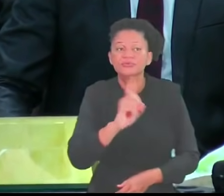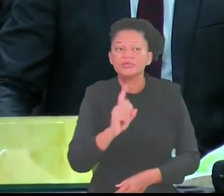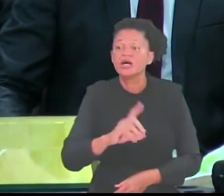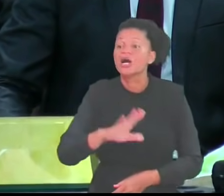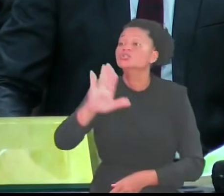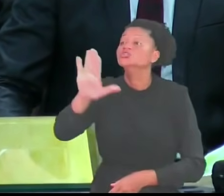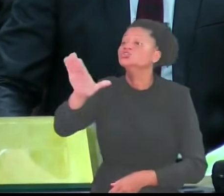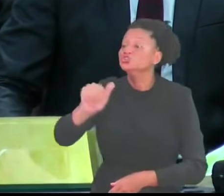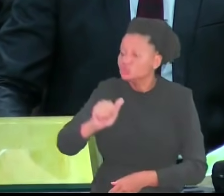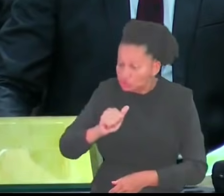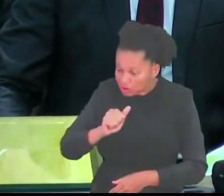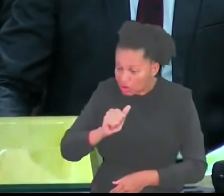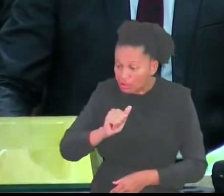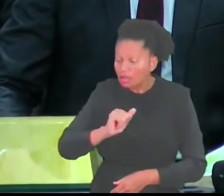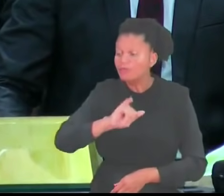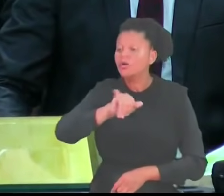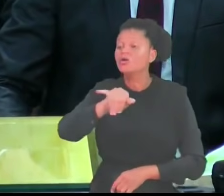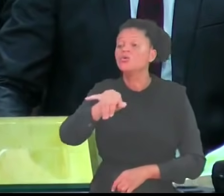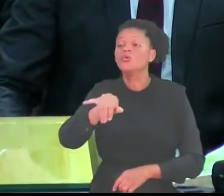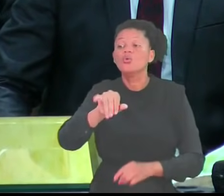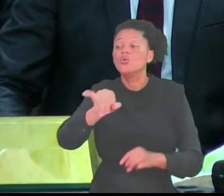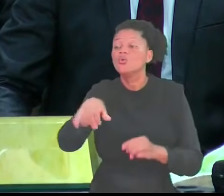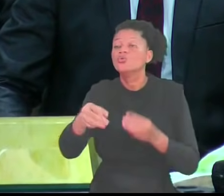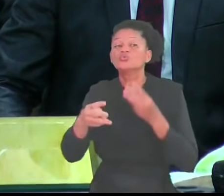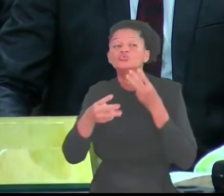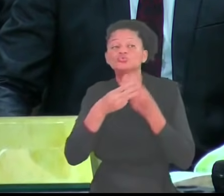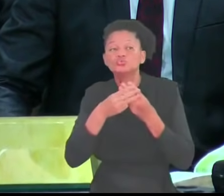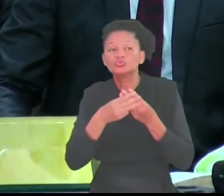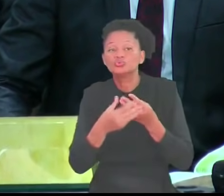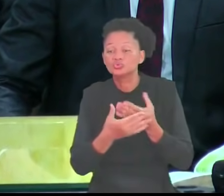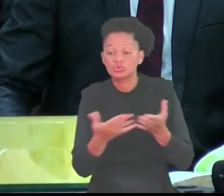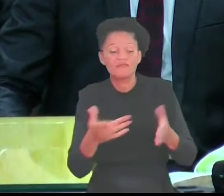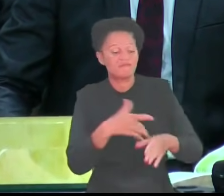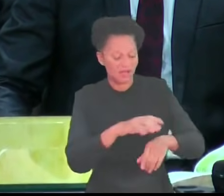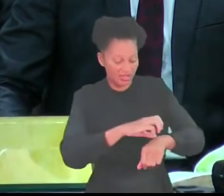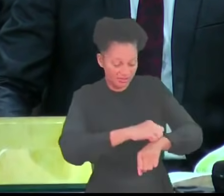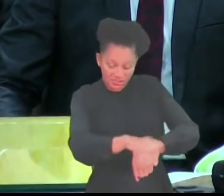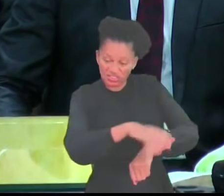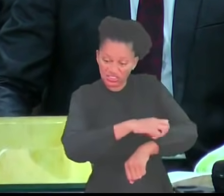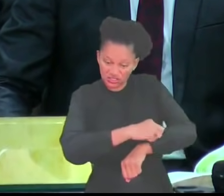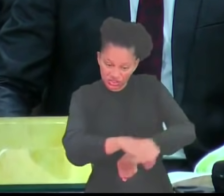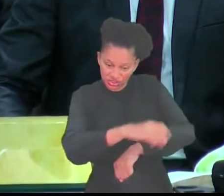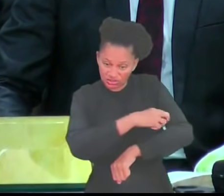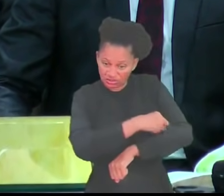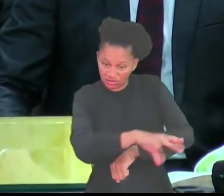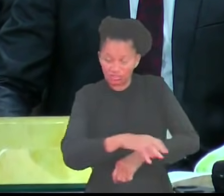chama os judeus e diz: desatai-o.